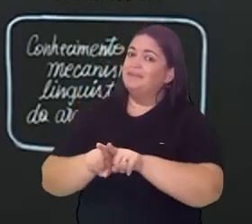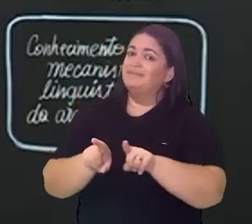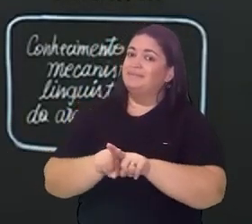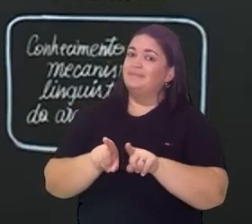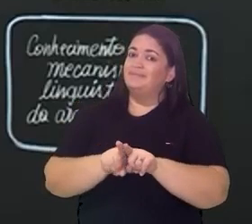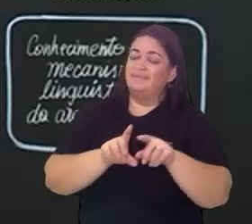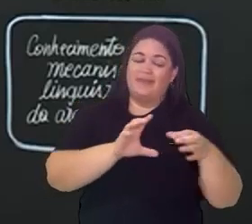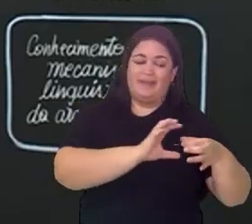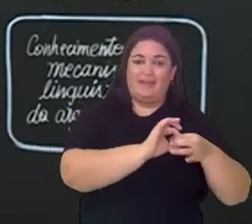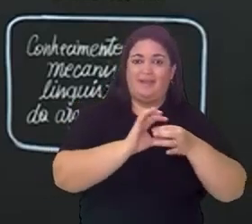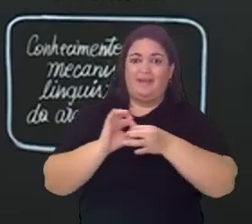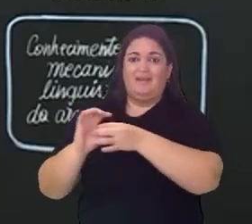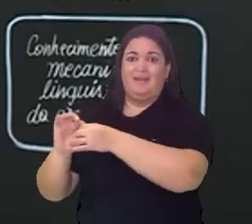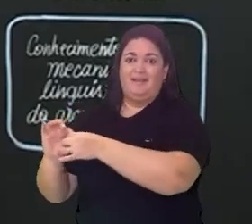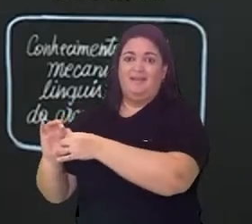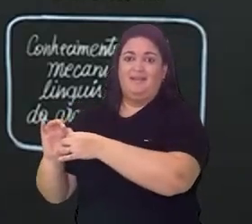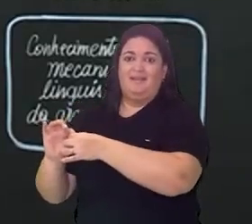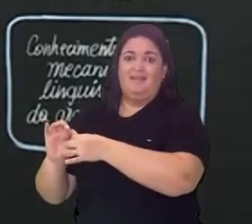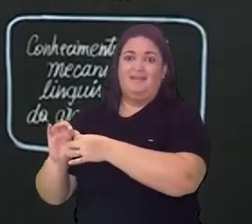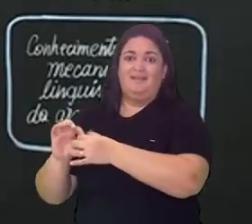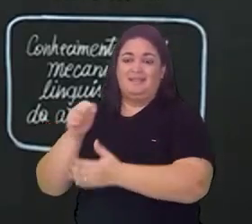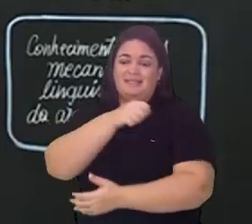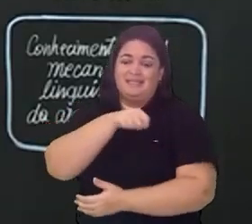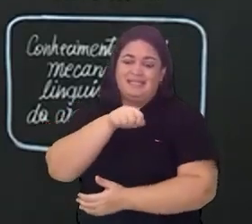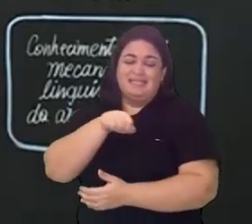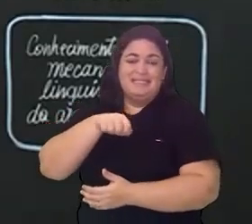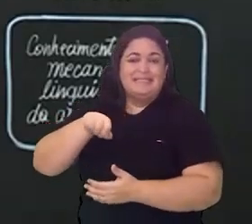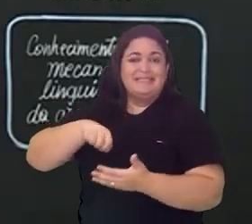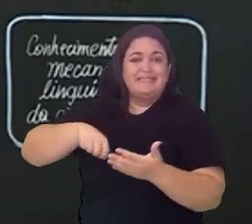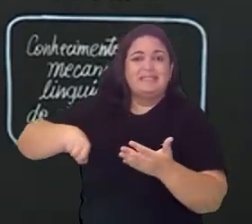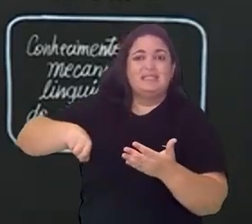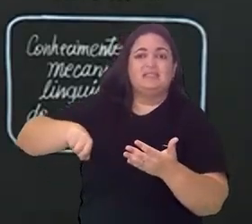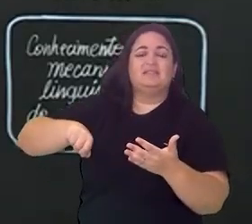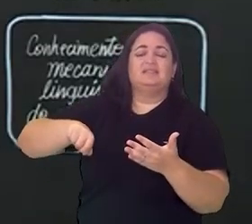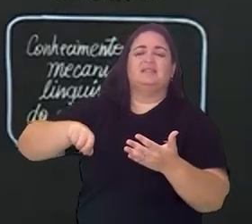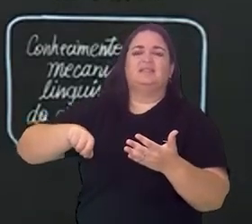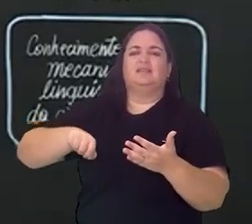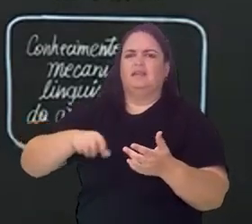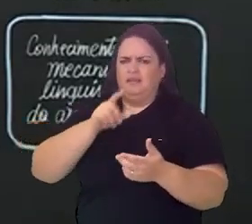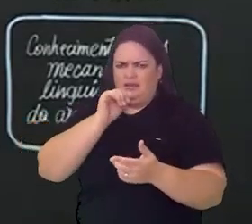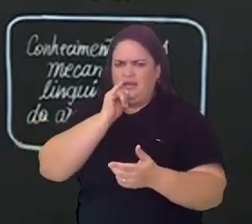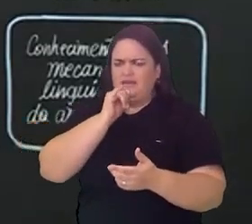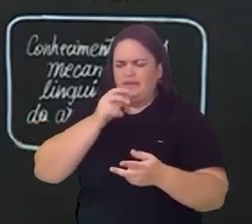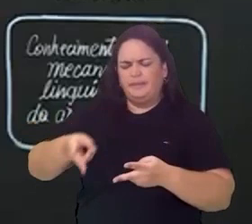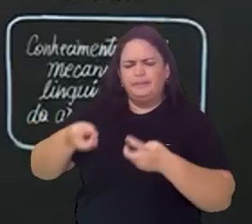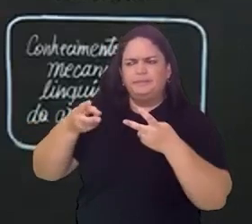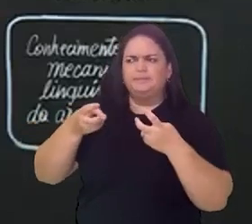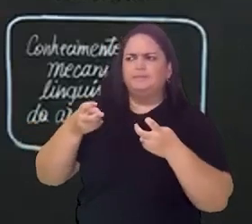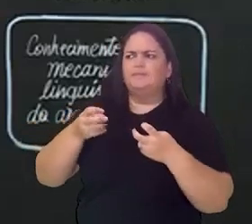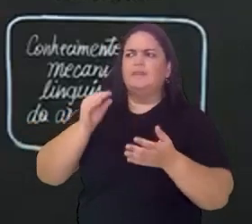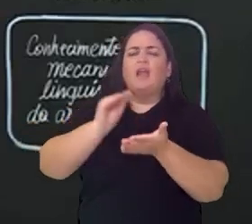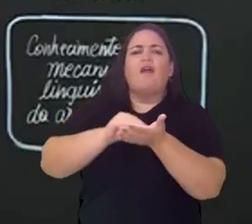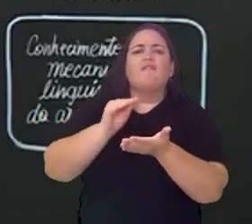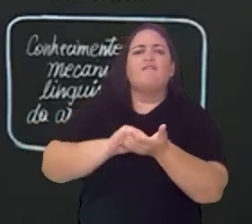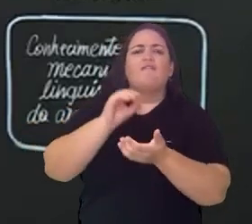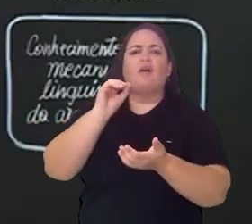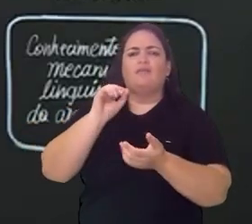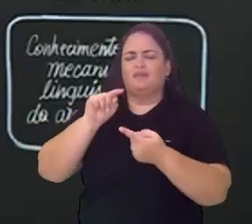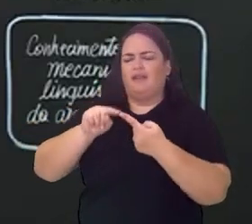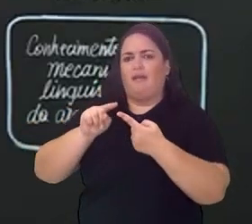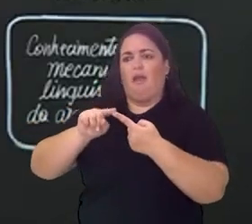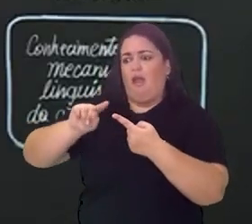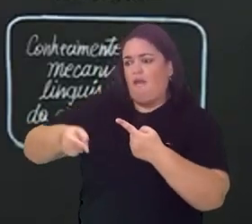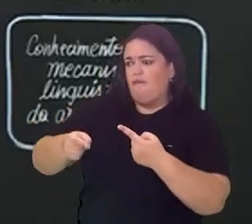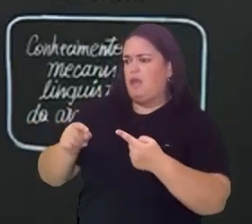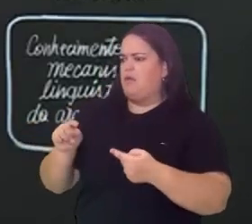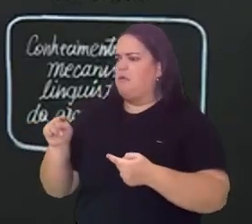ordem coesiva, um problema da capacidade de escrever esse texto com coesão. Perceba você que, acima de tudo, falta pontuação,